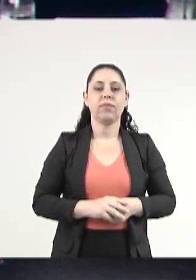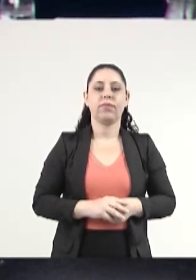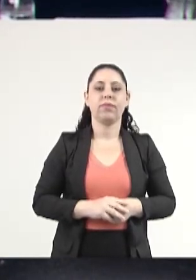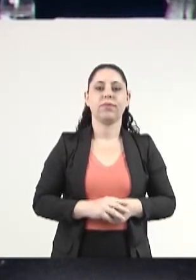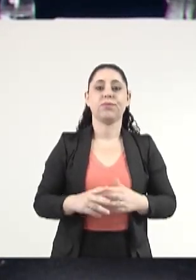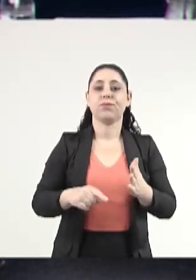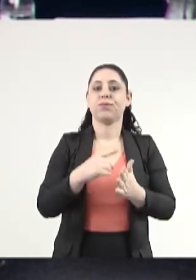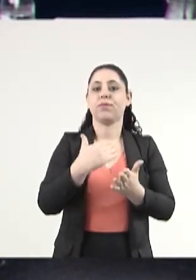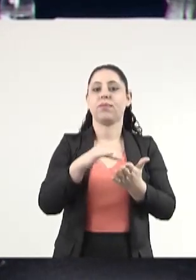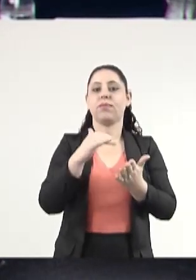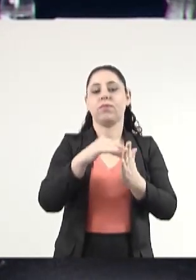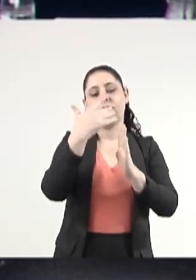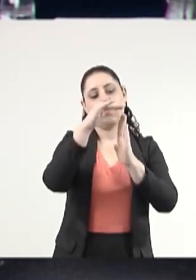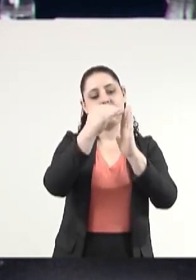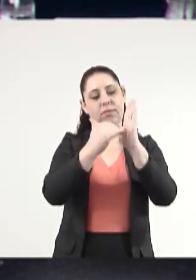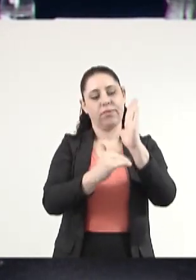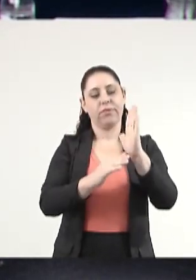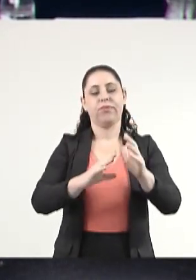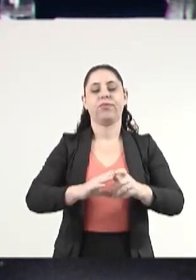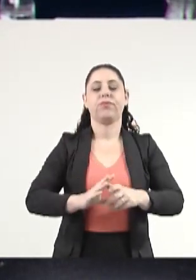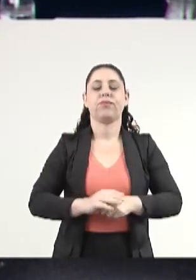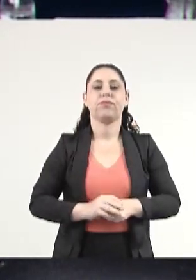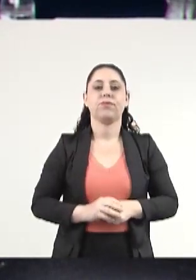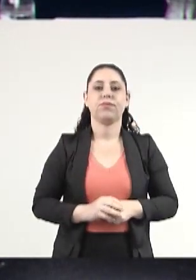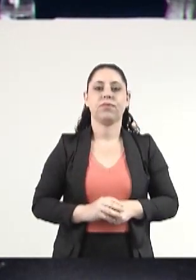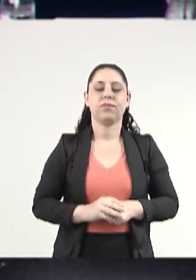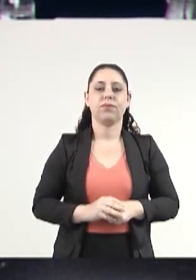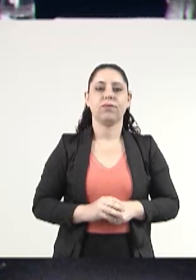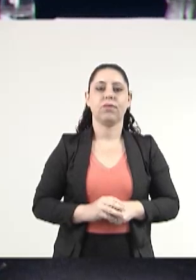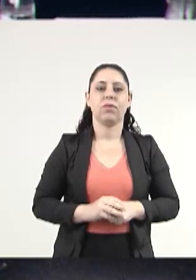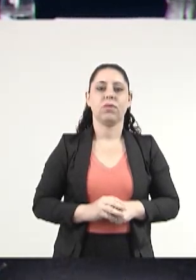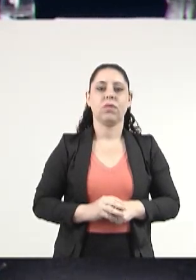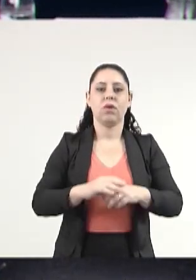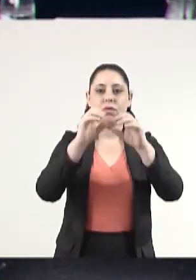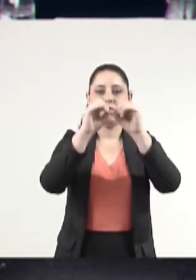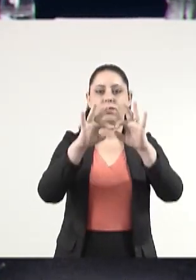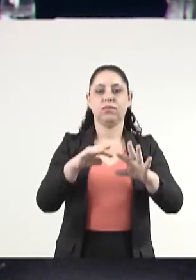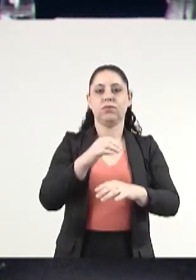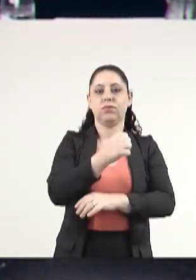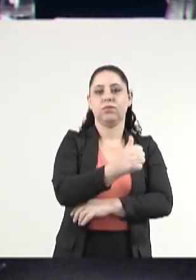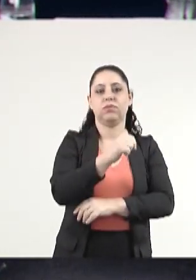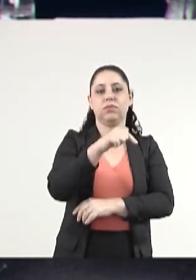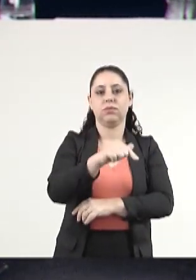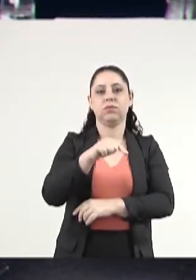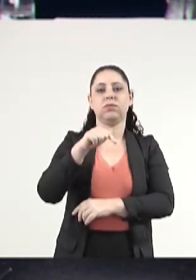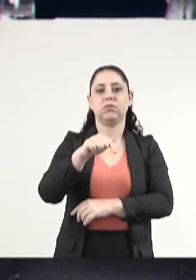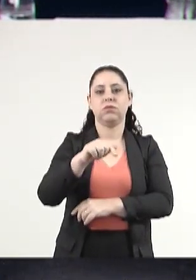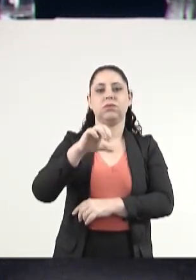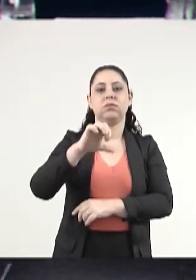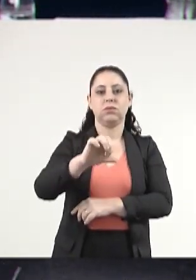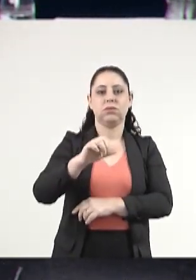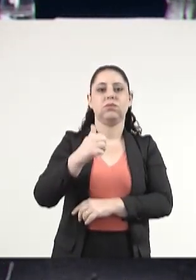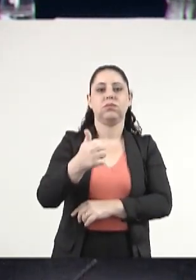Pelo senhor primeiro secretário foram lidos os seguintes expedientes. Ofício número